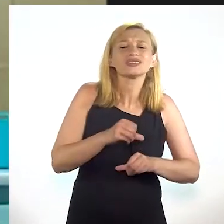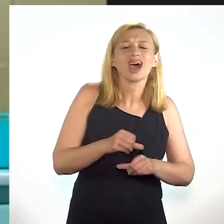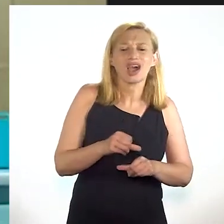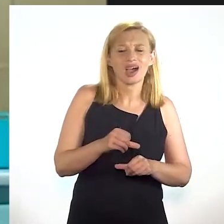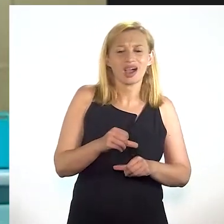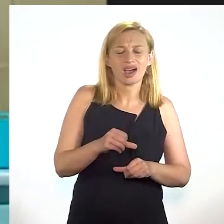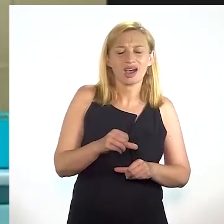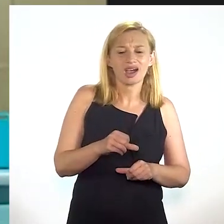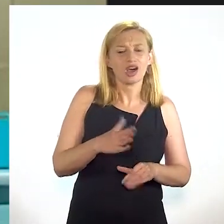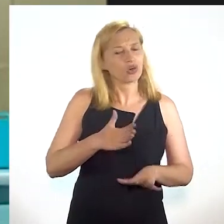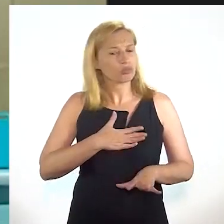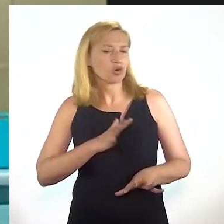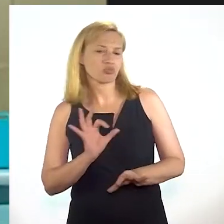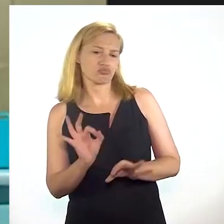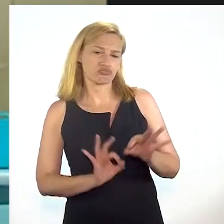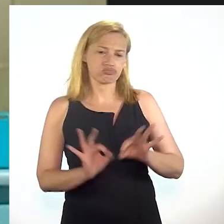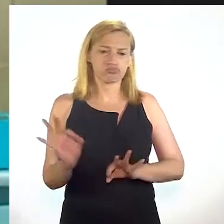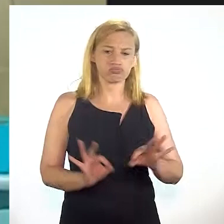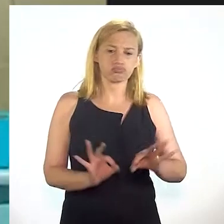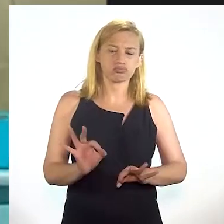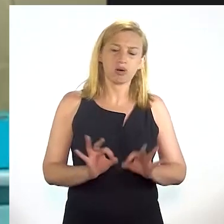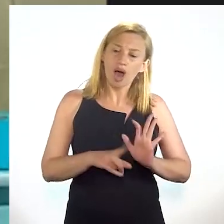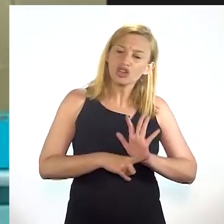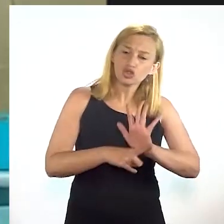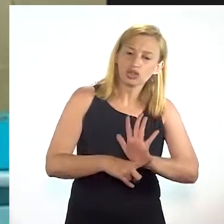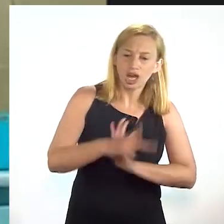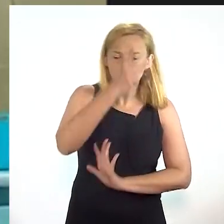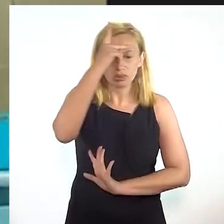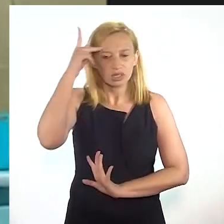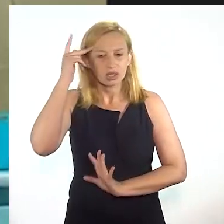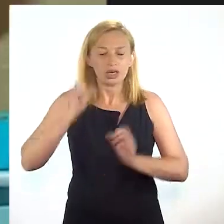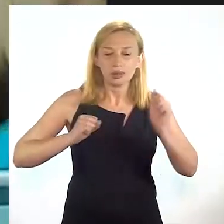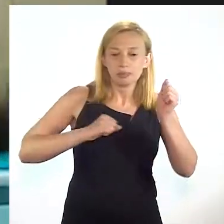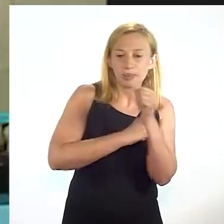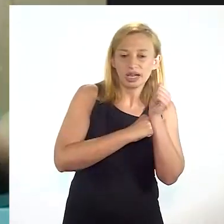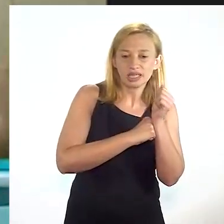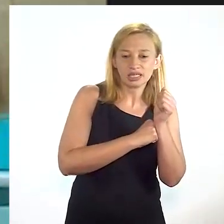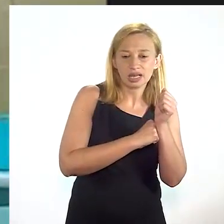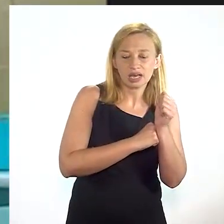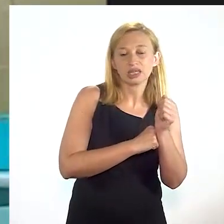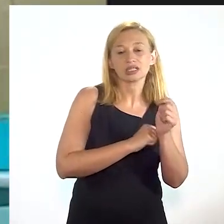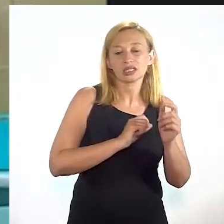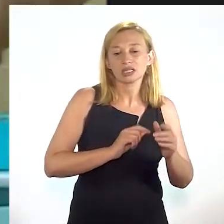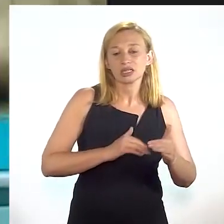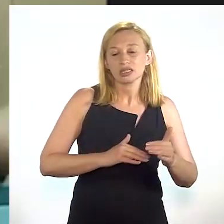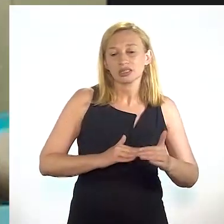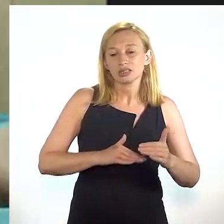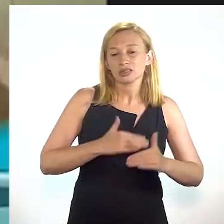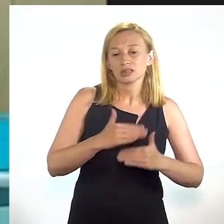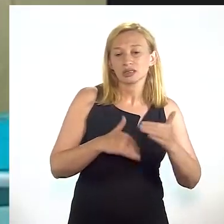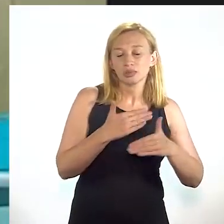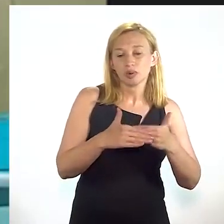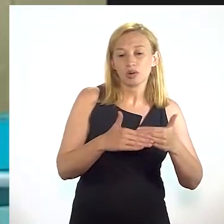como eu posso mudar a retórica do meu projeto para que possa atender essas pessoas e